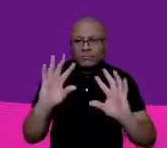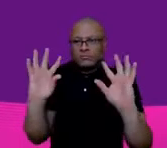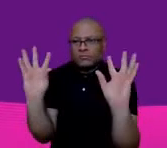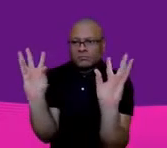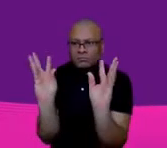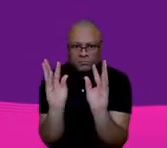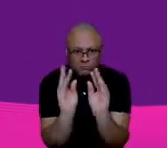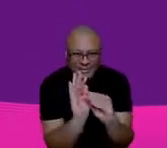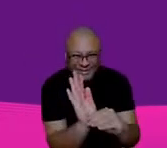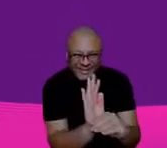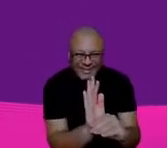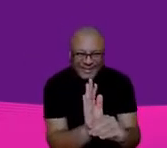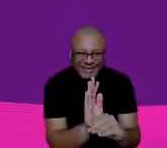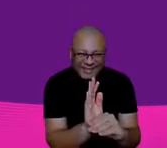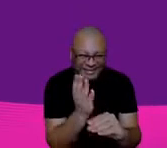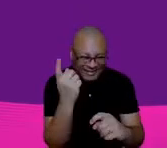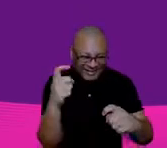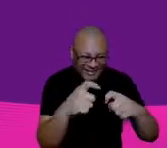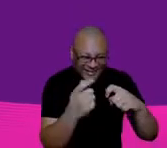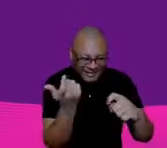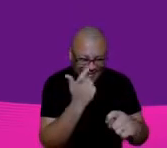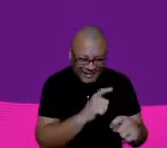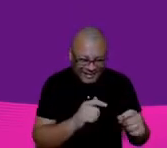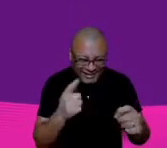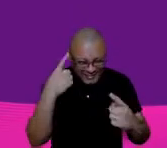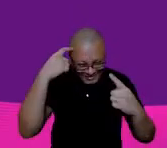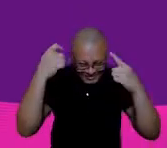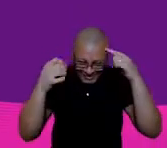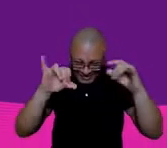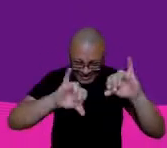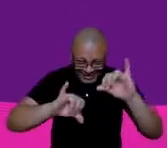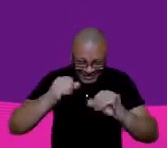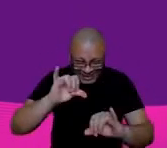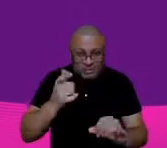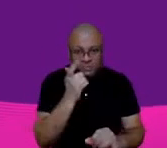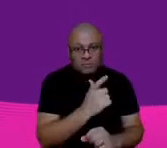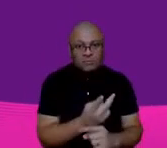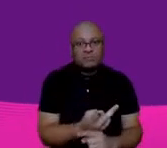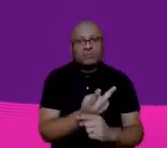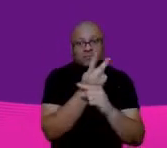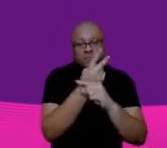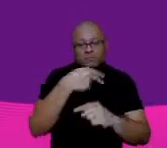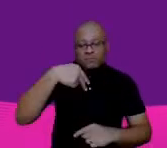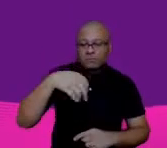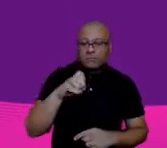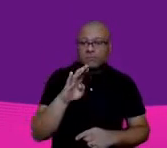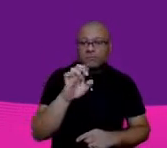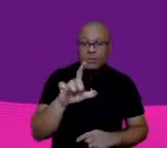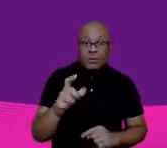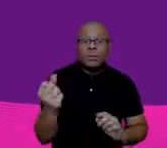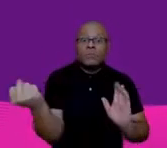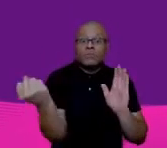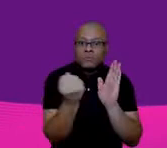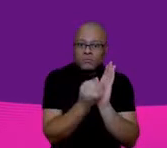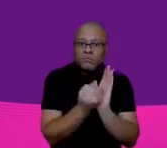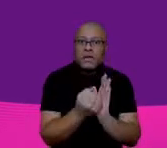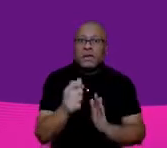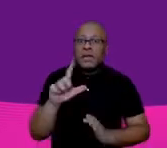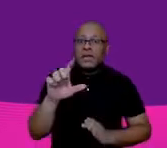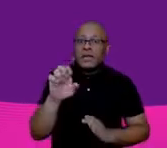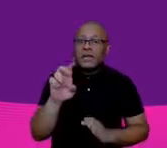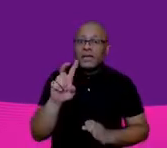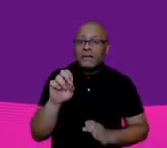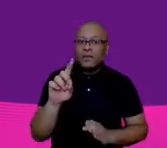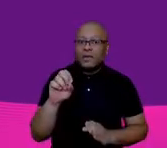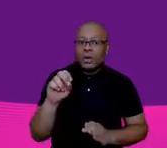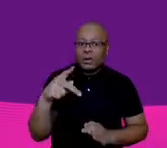na época. Então, a levodopa, gente, é um marco, é o maior marco do tratamento da doença de Parkinson, é a levodopa. Aqui eu